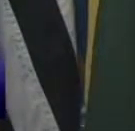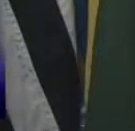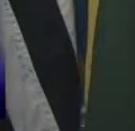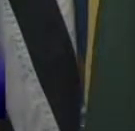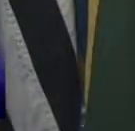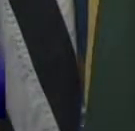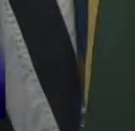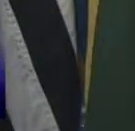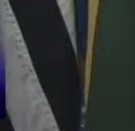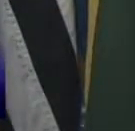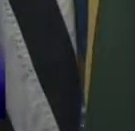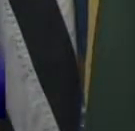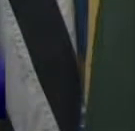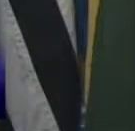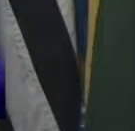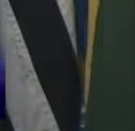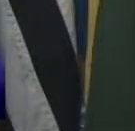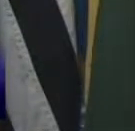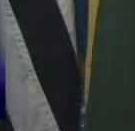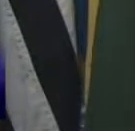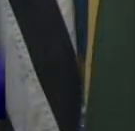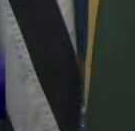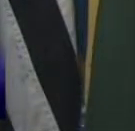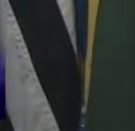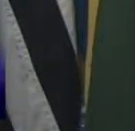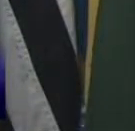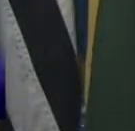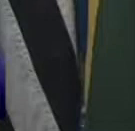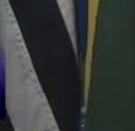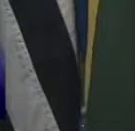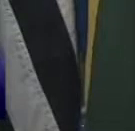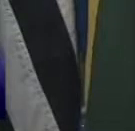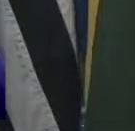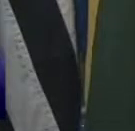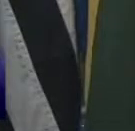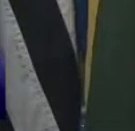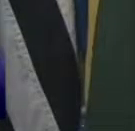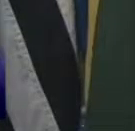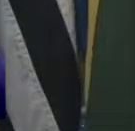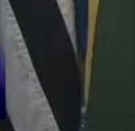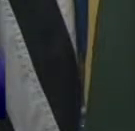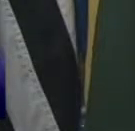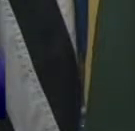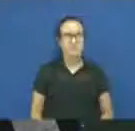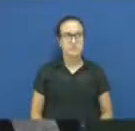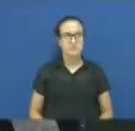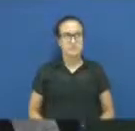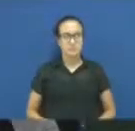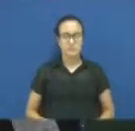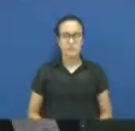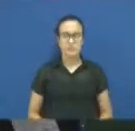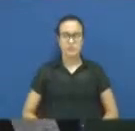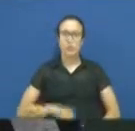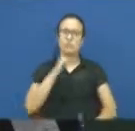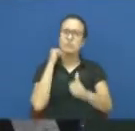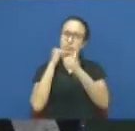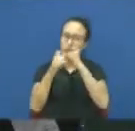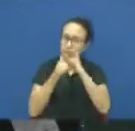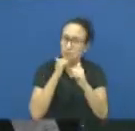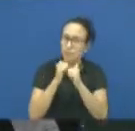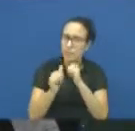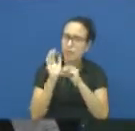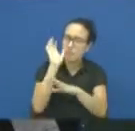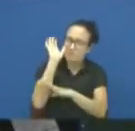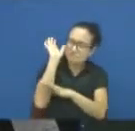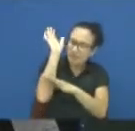nós já conhecemos. Mas, para além disso, a prática do esporte, do basquete, garante a todos nós a promoção de uma vida